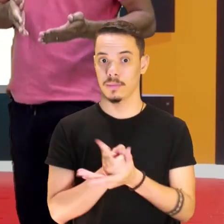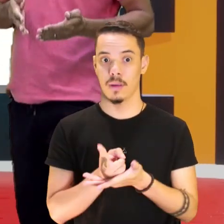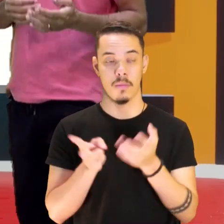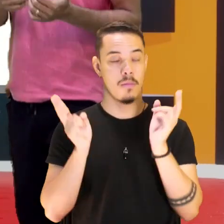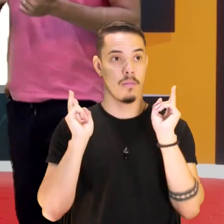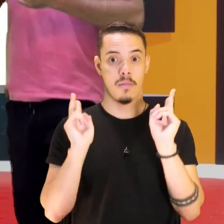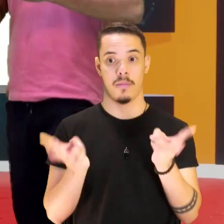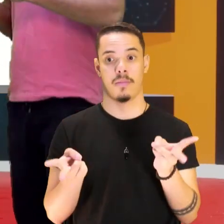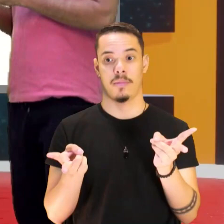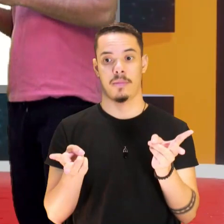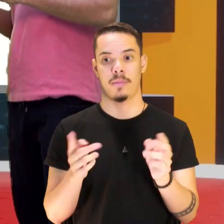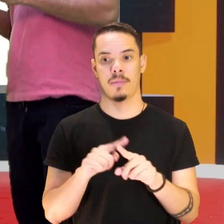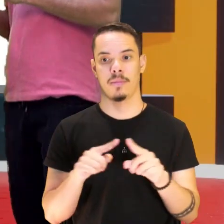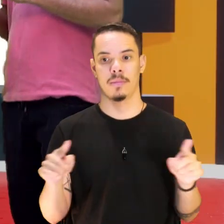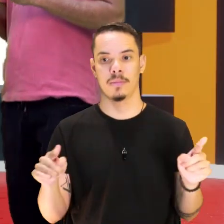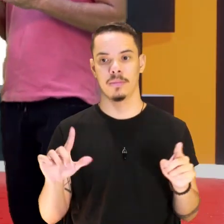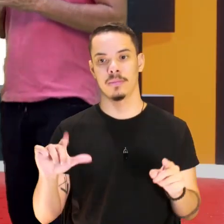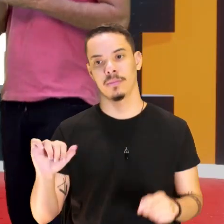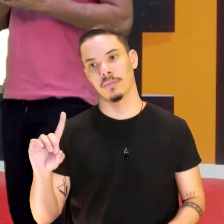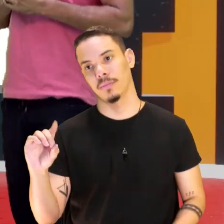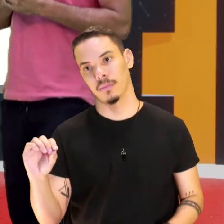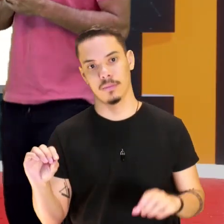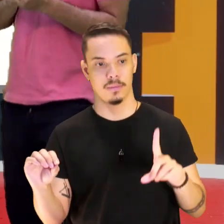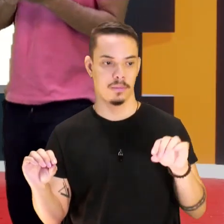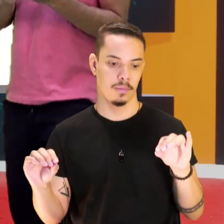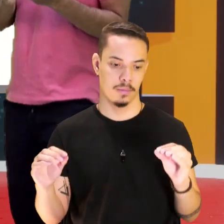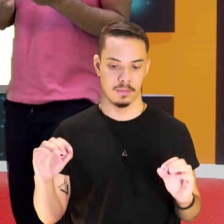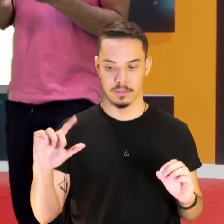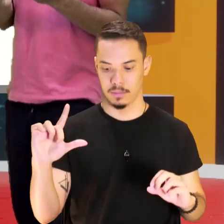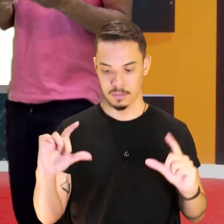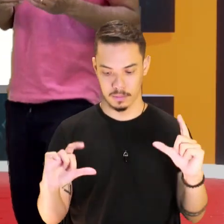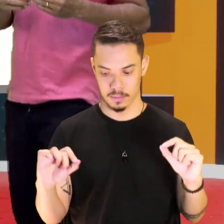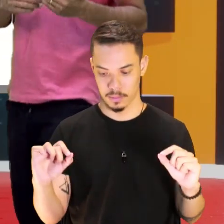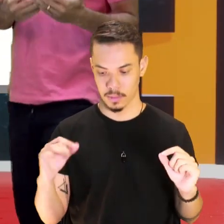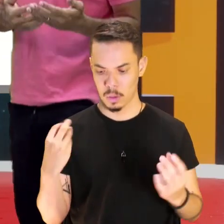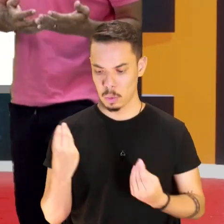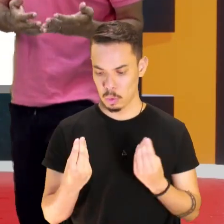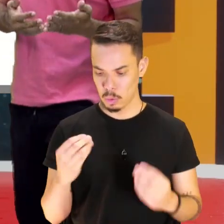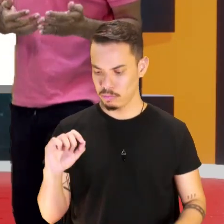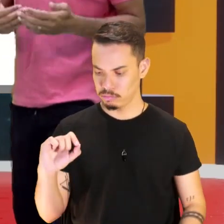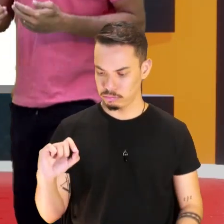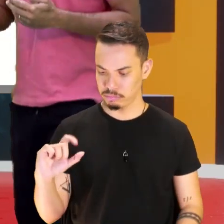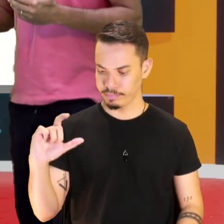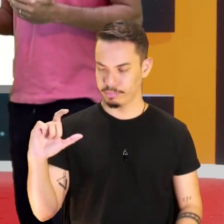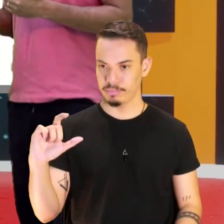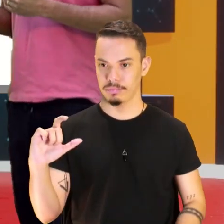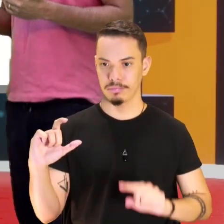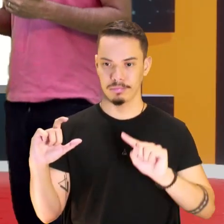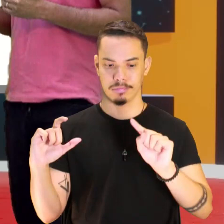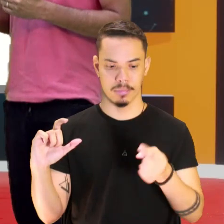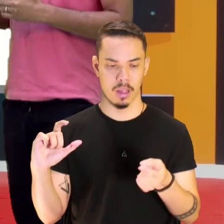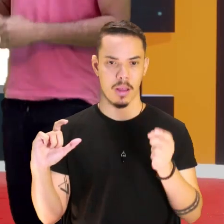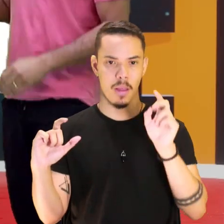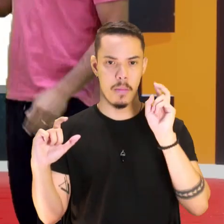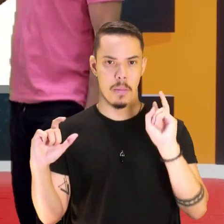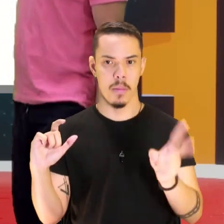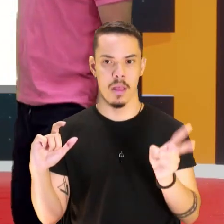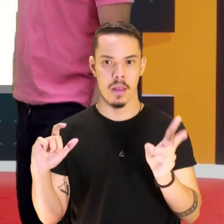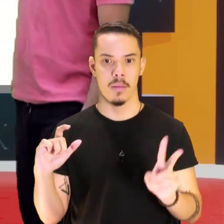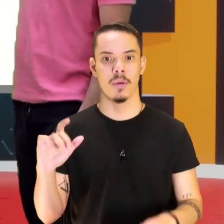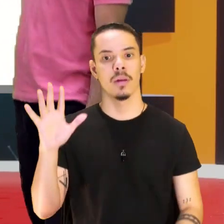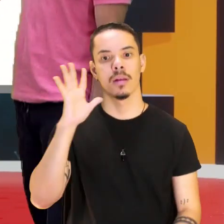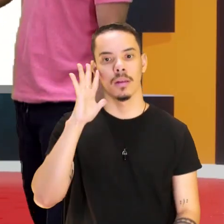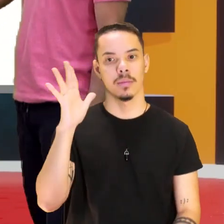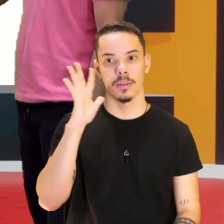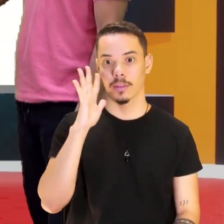mesmo. Os lados vão ser proporcionais. Professor, mas como que pode eu aumentar o lado e o ângulo continuar igual? Imagina esse